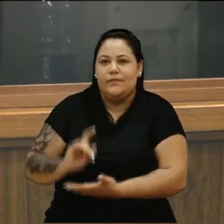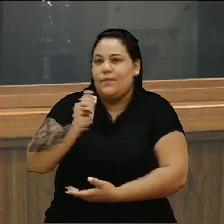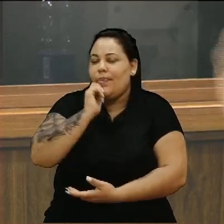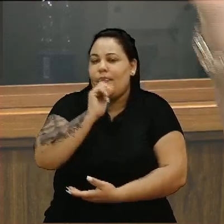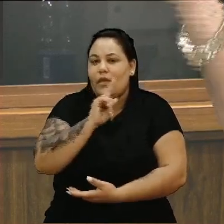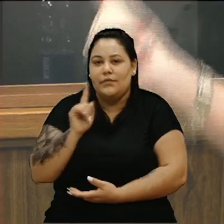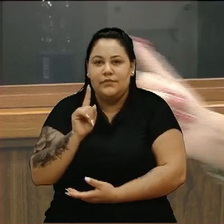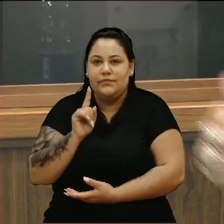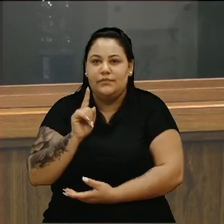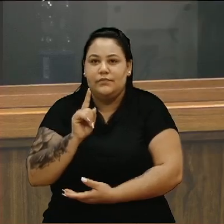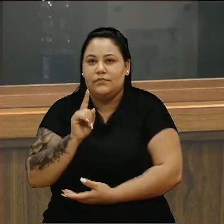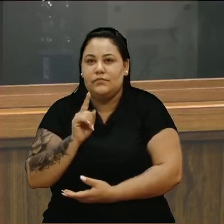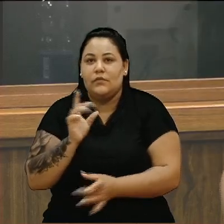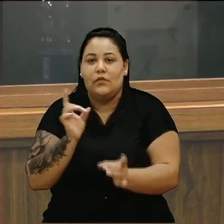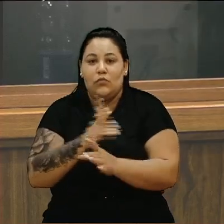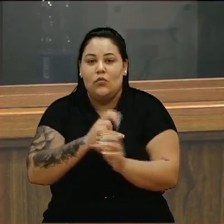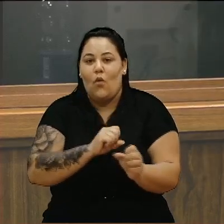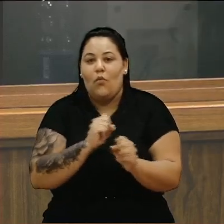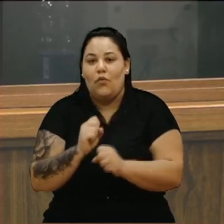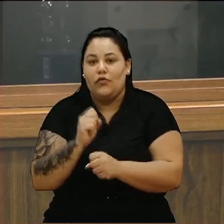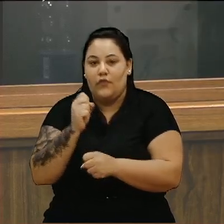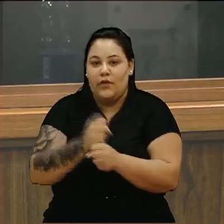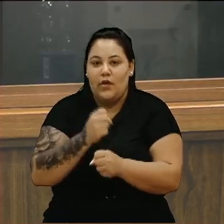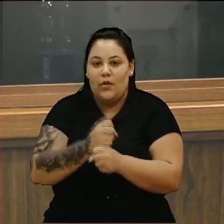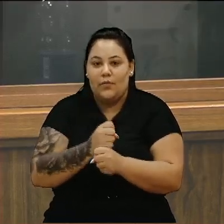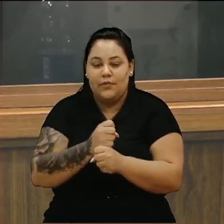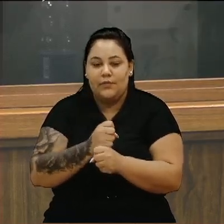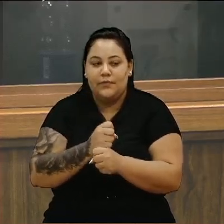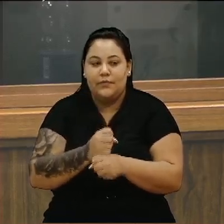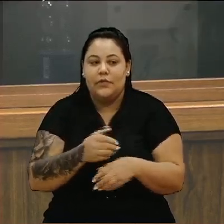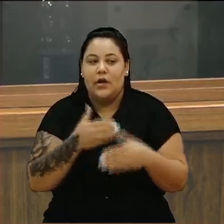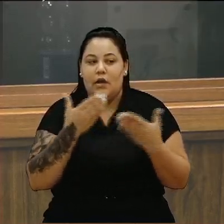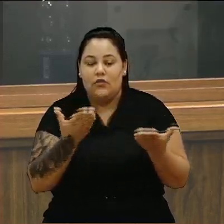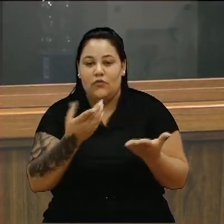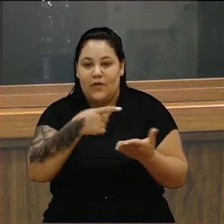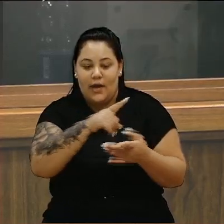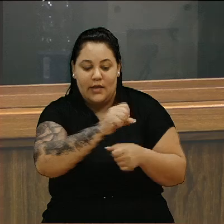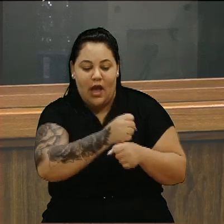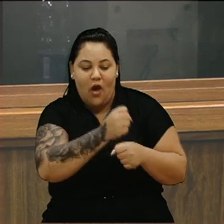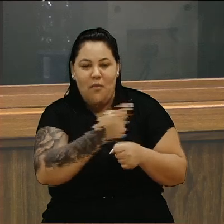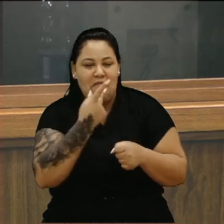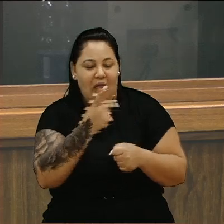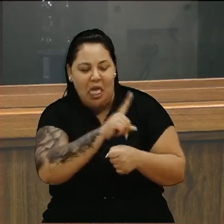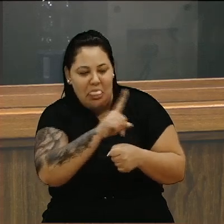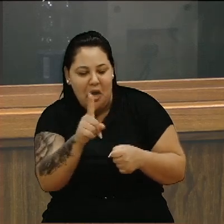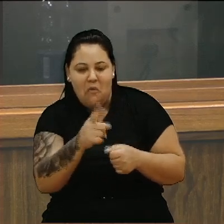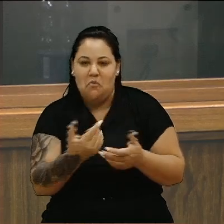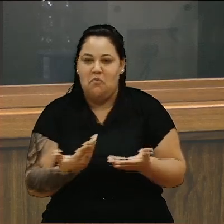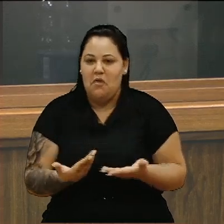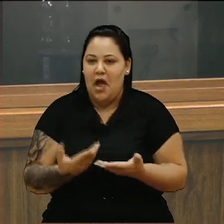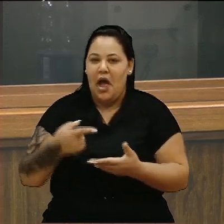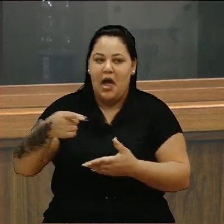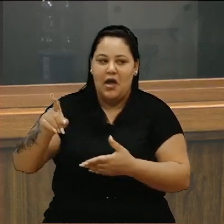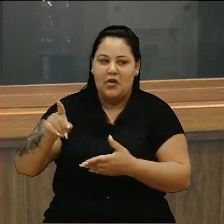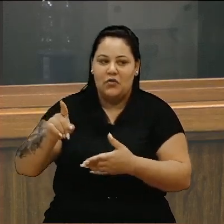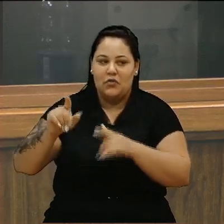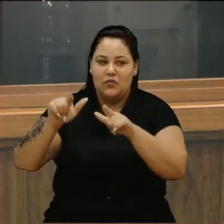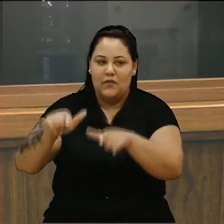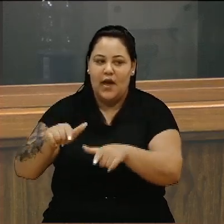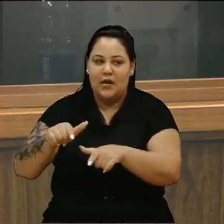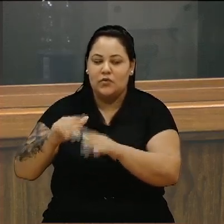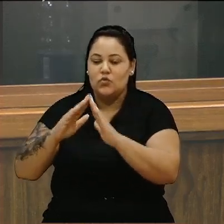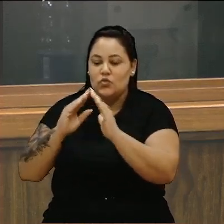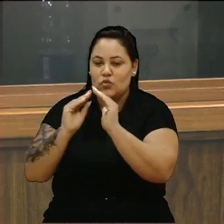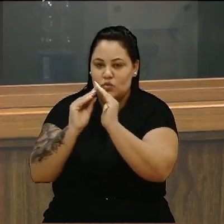regularizada, mas pode fazer obra lá. Não tá, aí tu vai nas obras, as obras diz que não. Aí tu vai no SAMAI, que